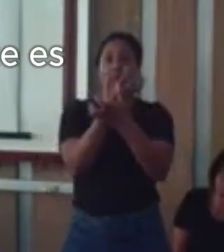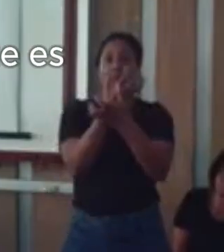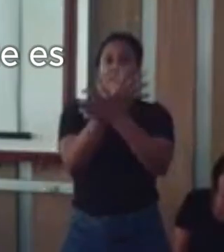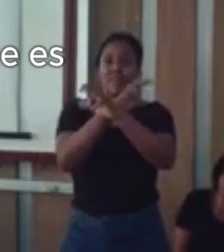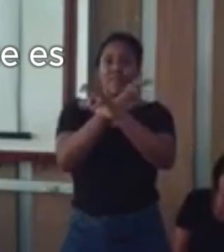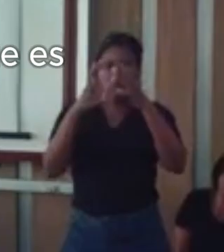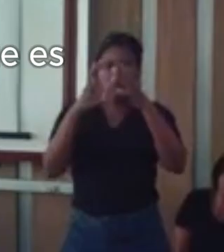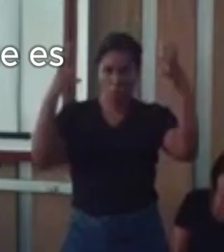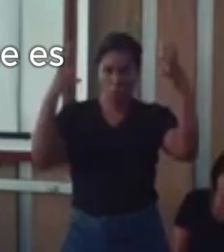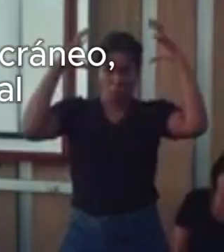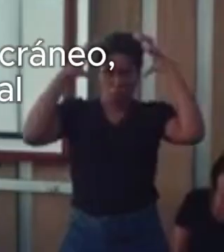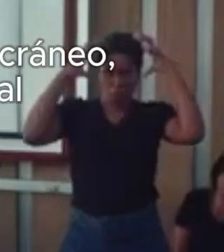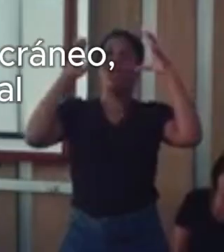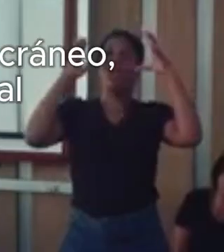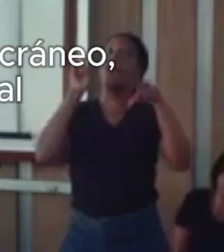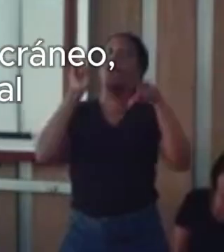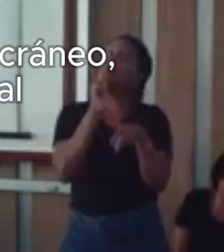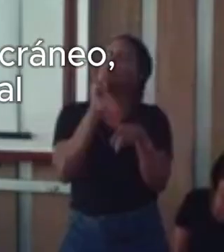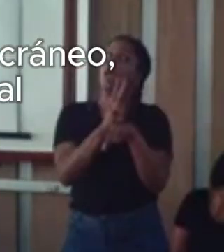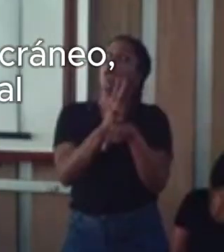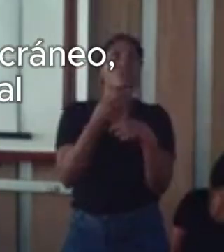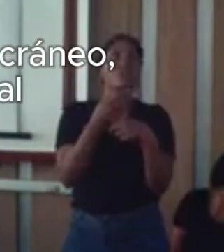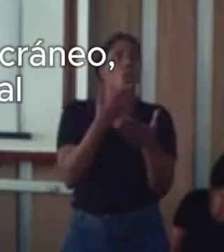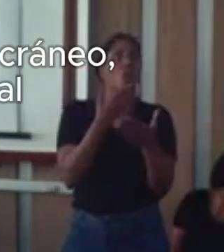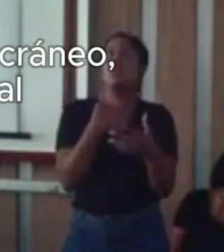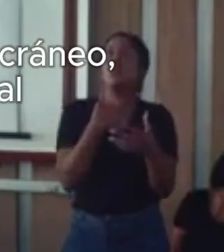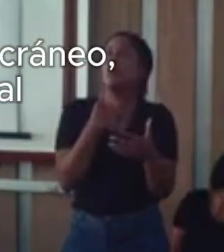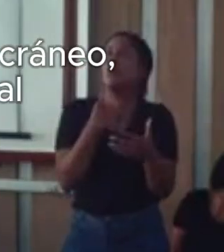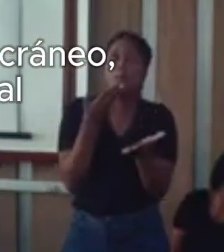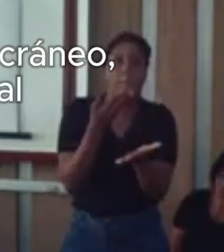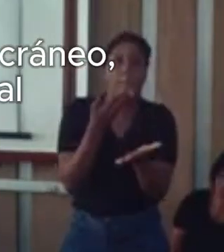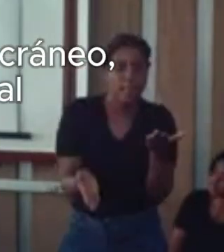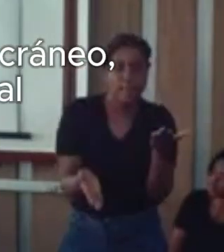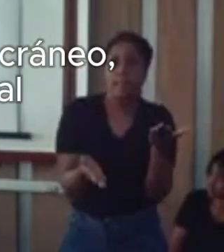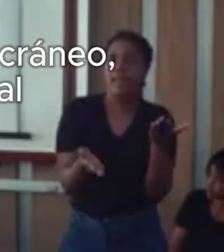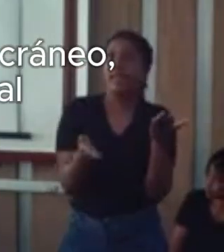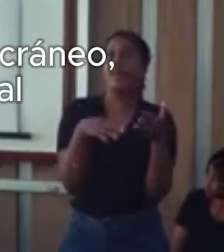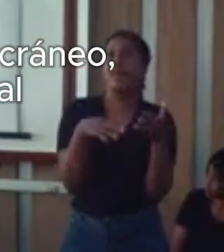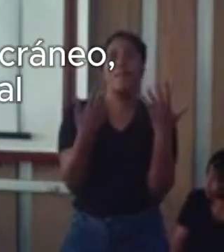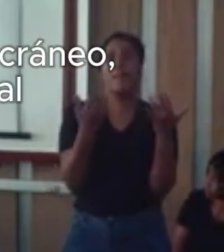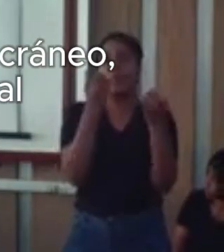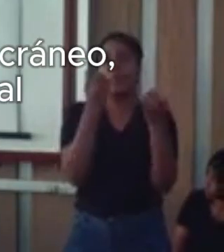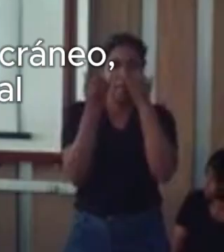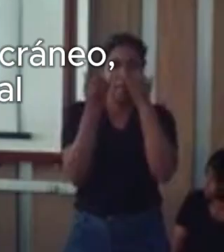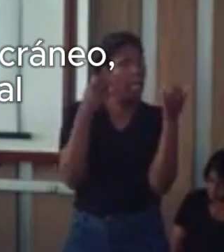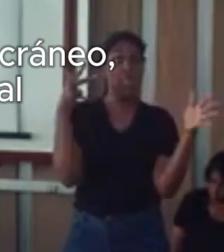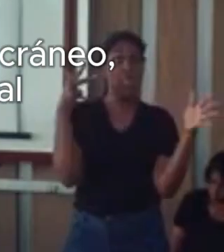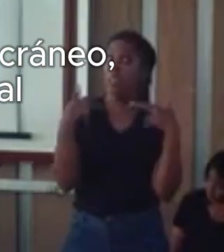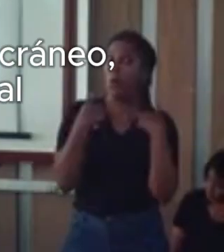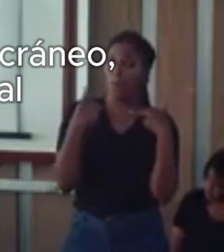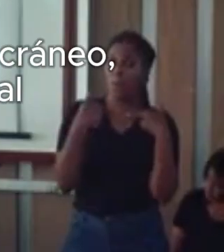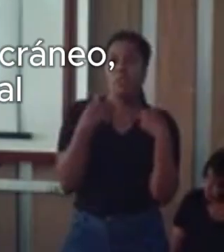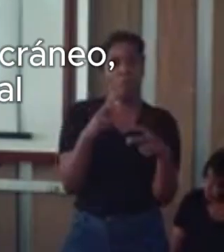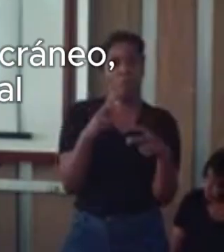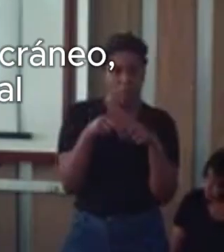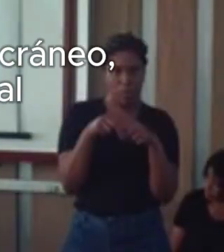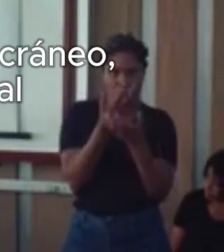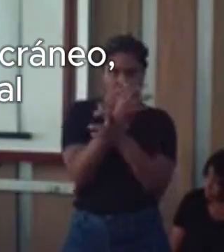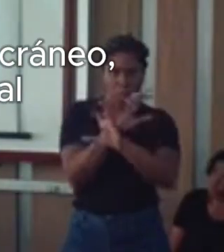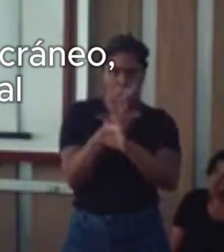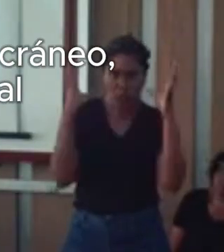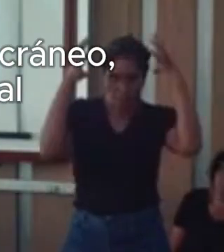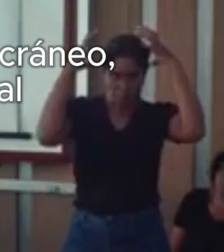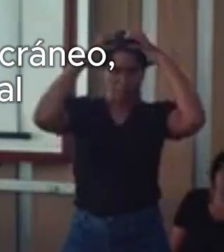importante, não pode ser perdido nem danificado, então ele está protegido pelo crânio. E a medula espinhal está